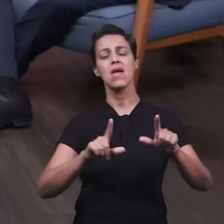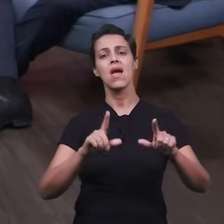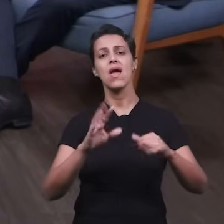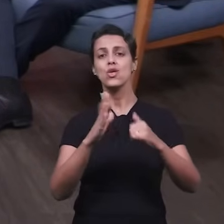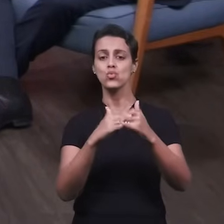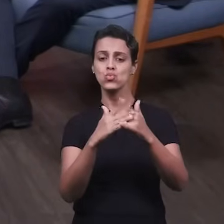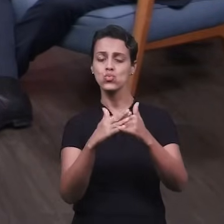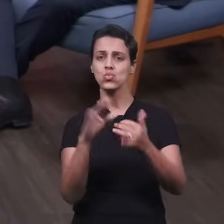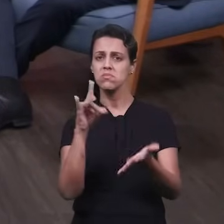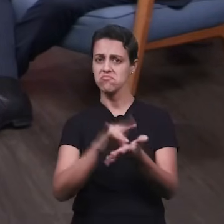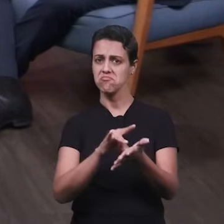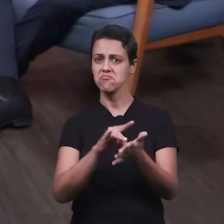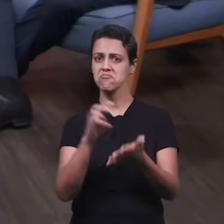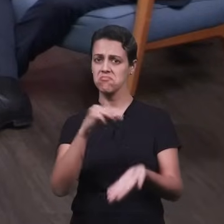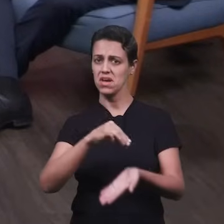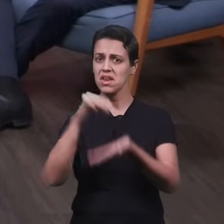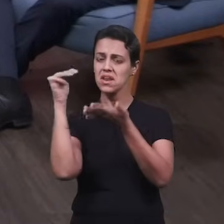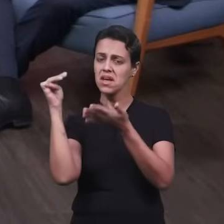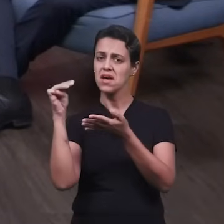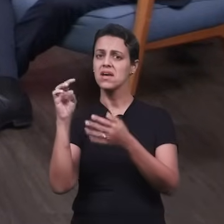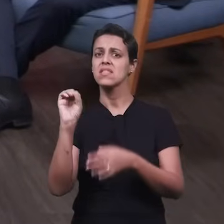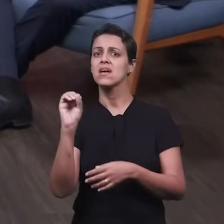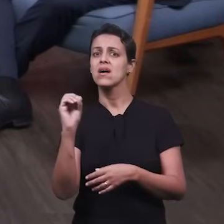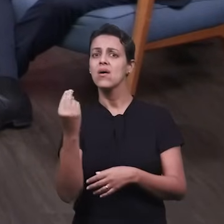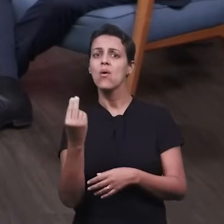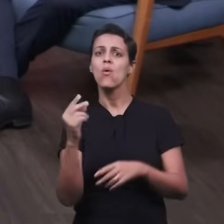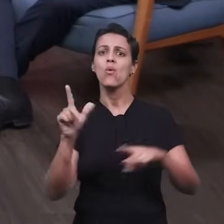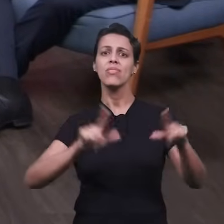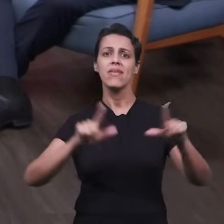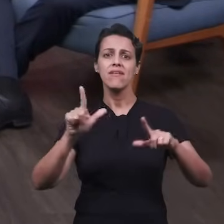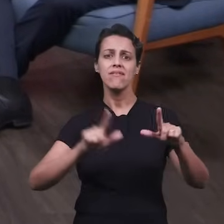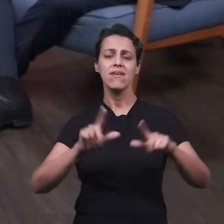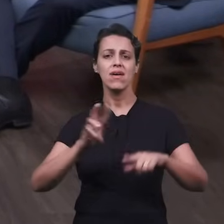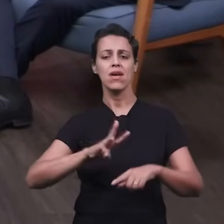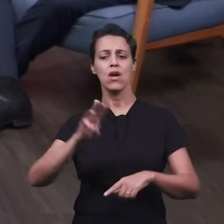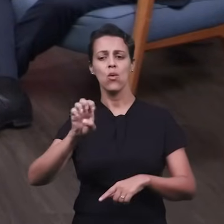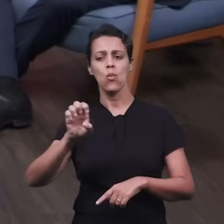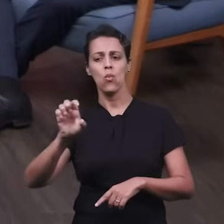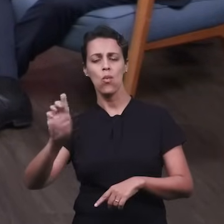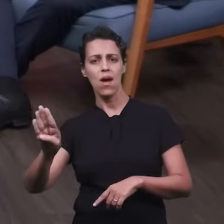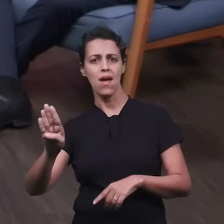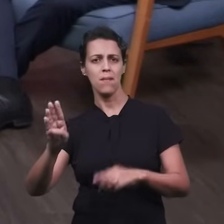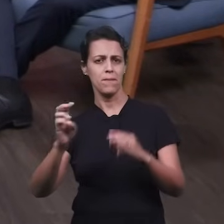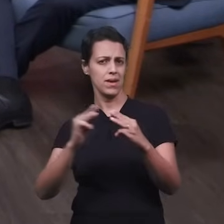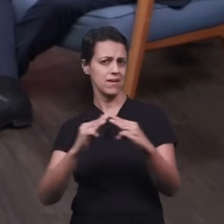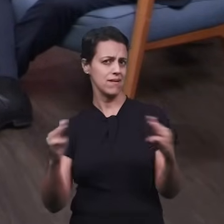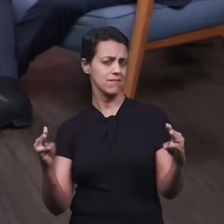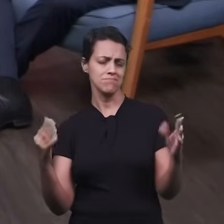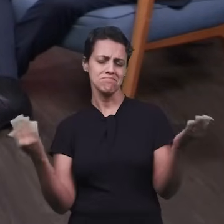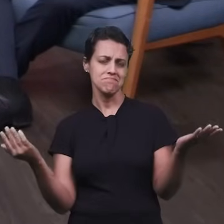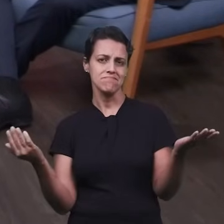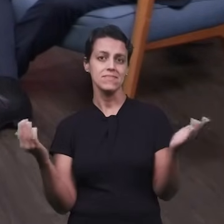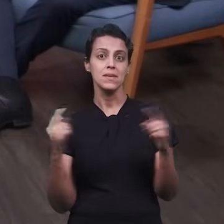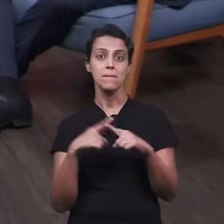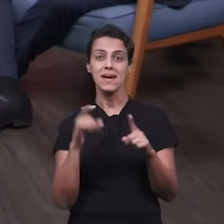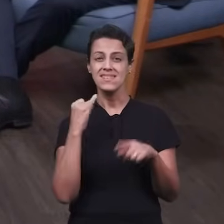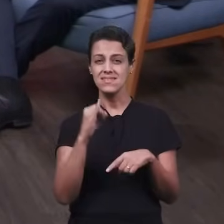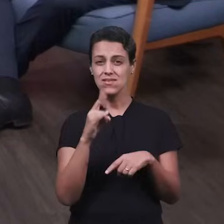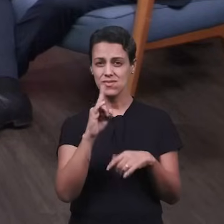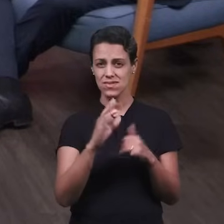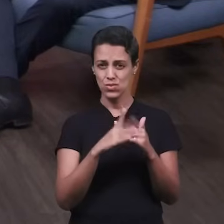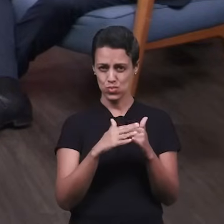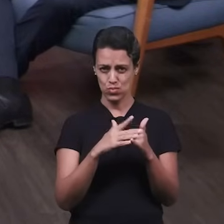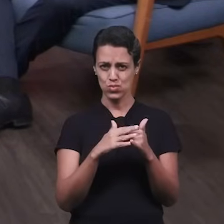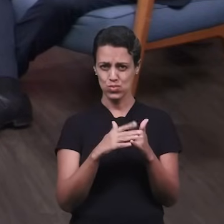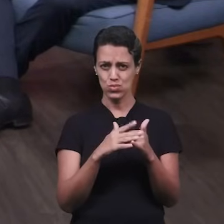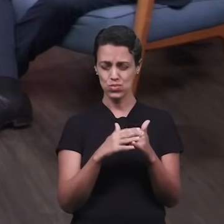no YouTube, ou ouvindo pela Rádio Manaim, assistindo pela TV Web Manaim, não importa. Mas se você estiver no YouTube, o YouTube